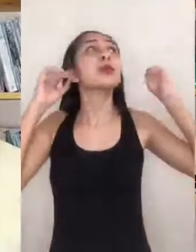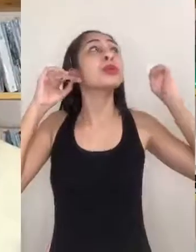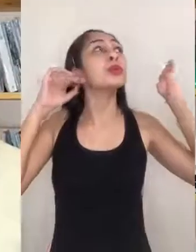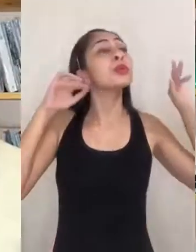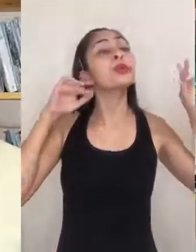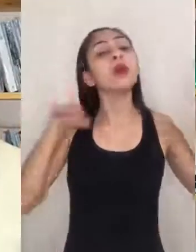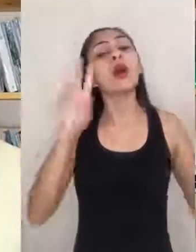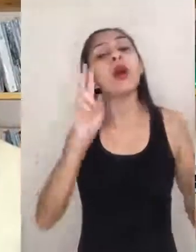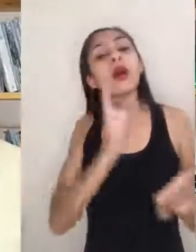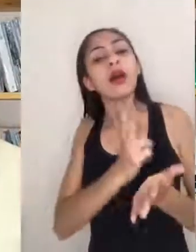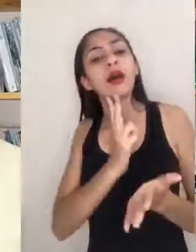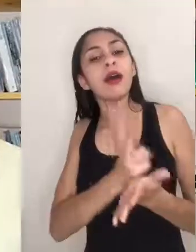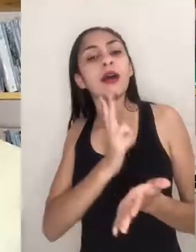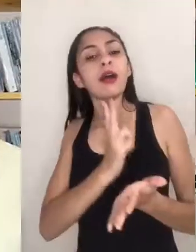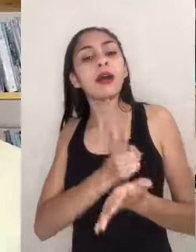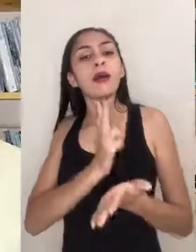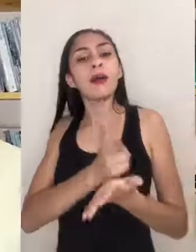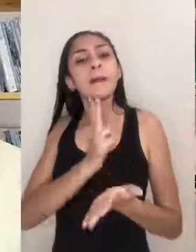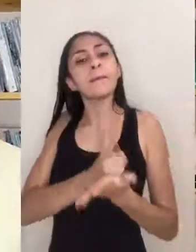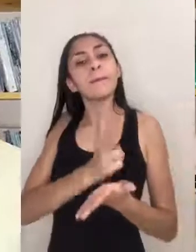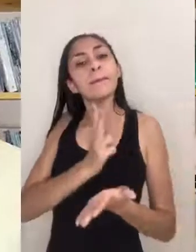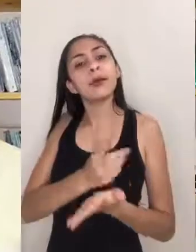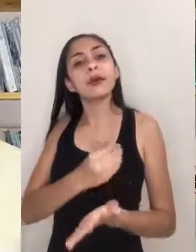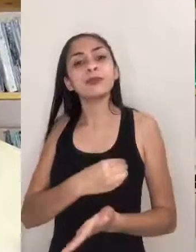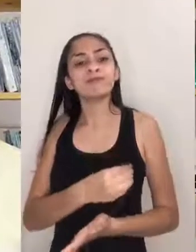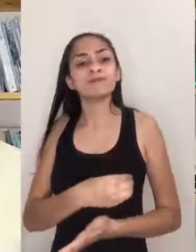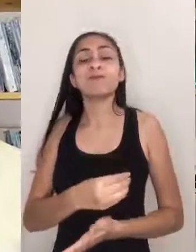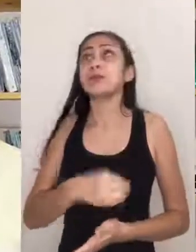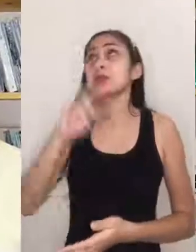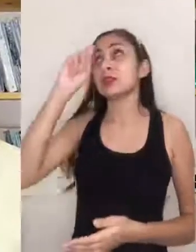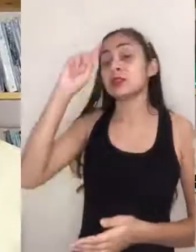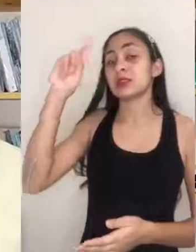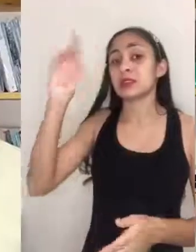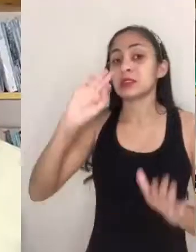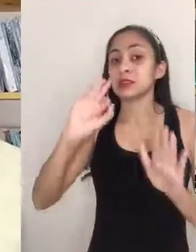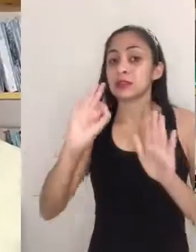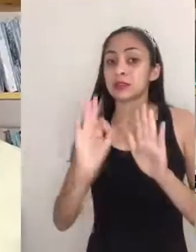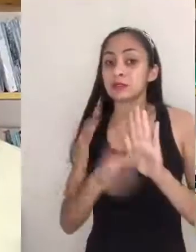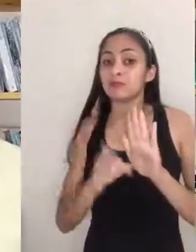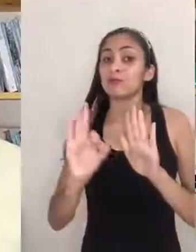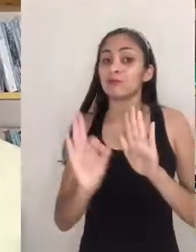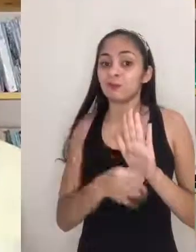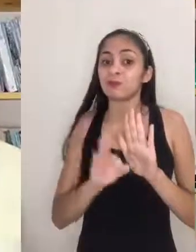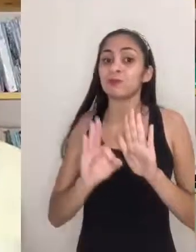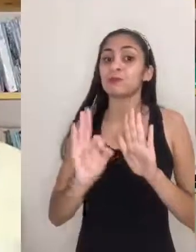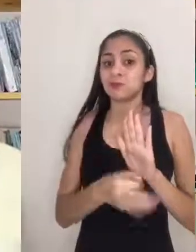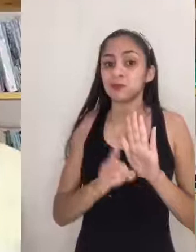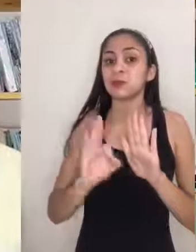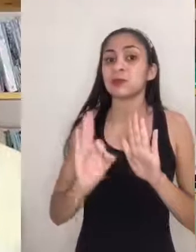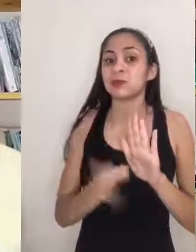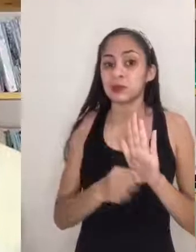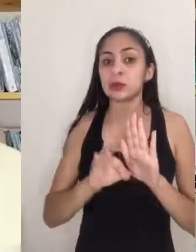adiante na prática destes pecados, o Senhor vai lhe punir. E o Senhor vai